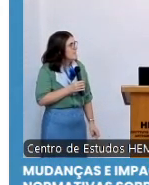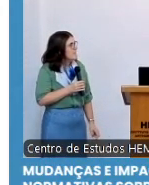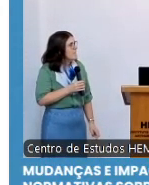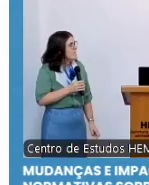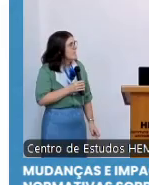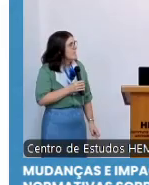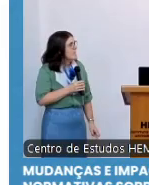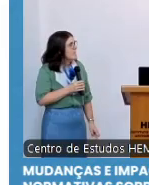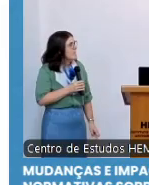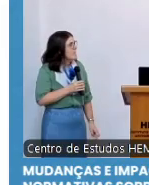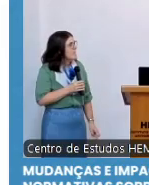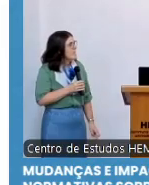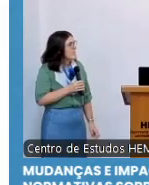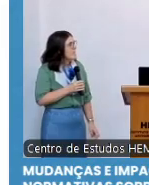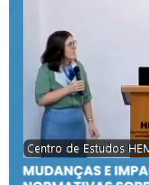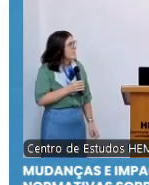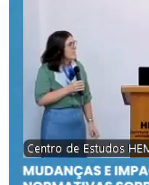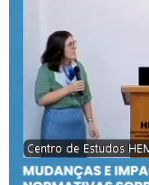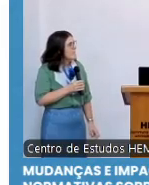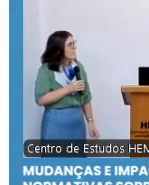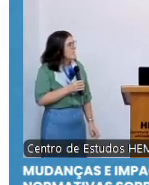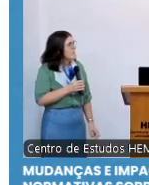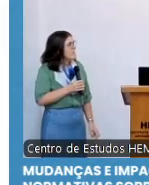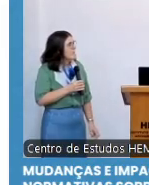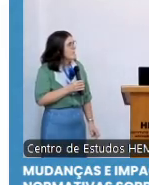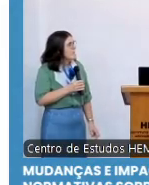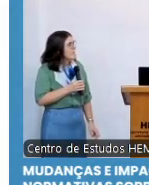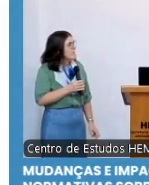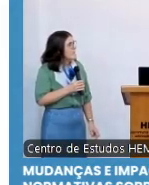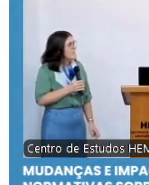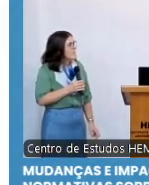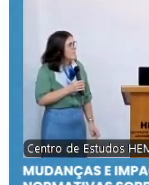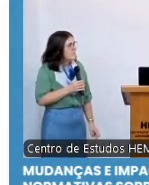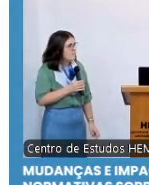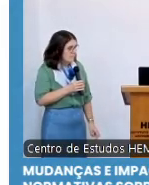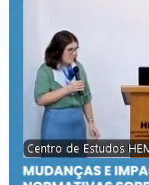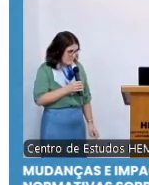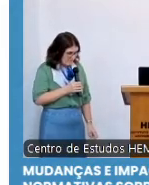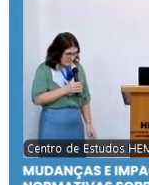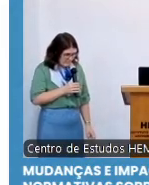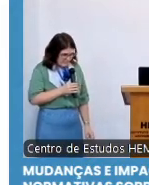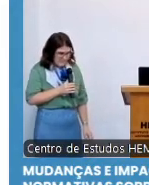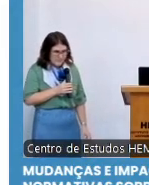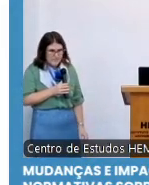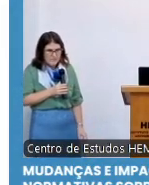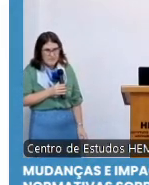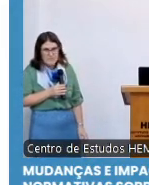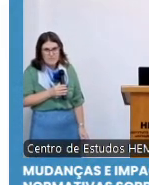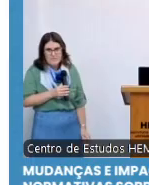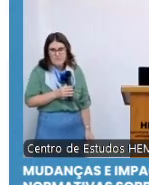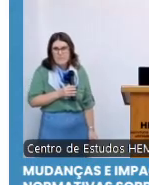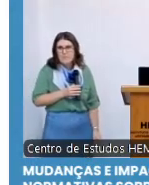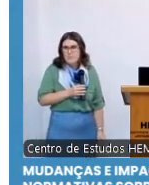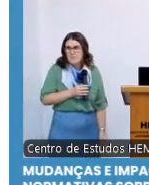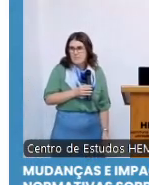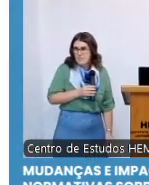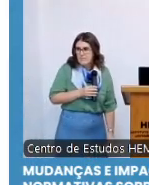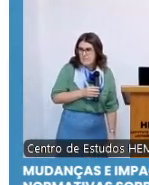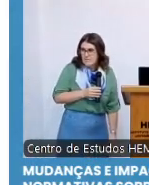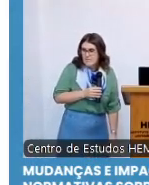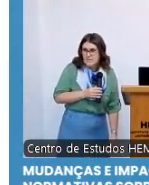temos também que no artigo 45 ele faz referência aos aspectos e subsequentes